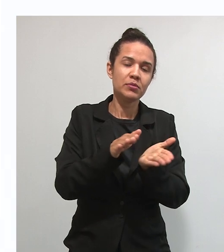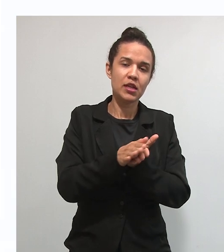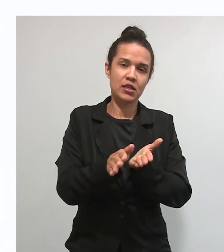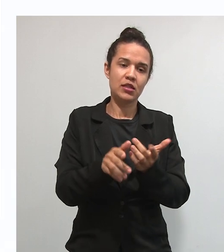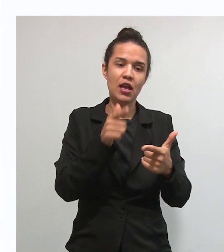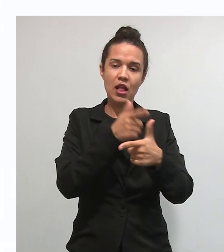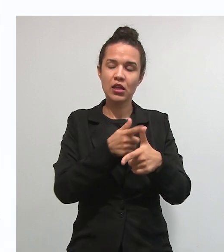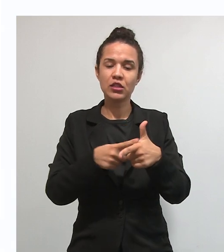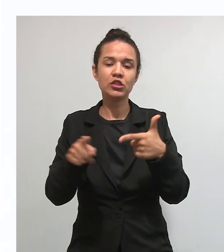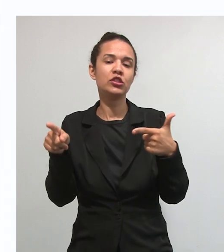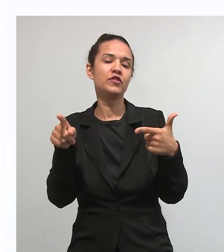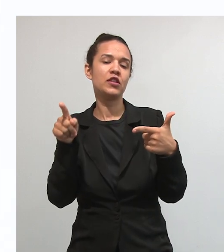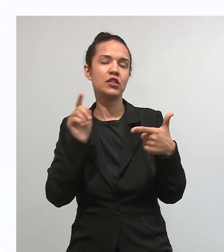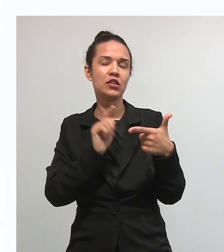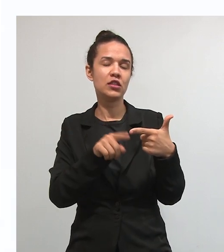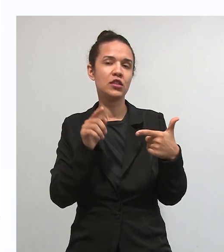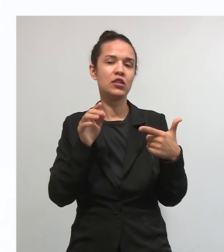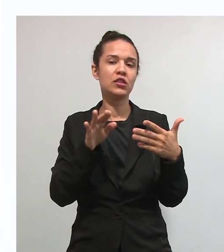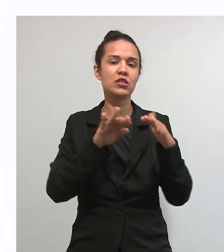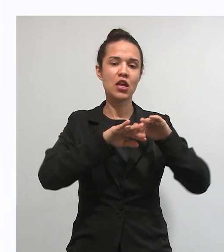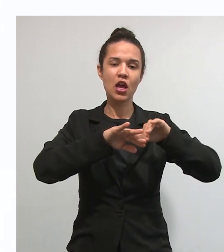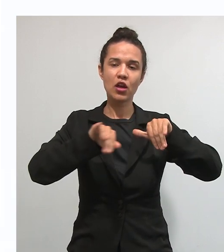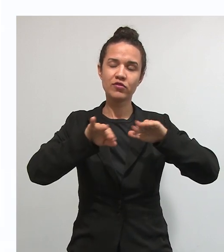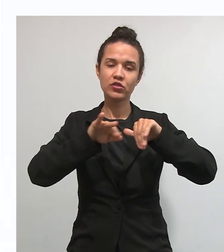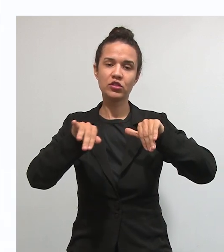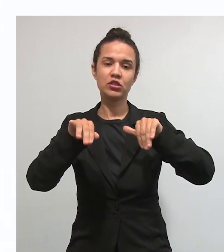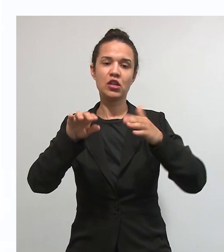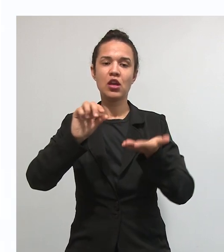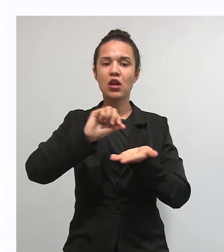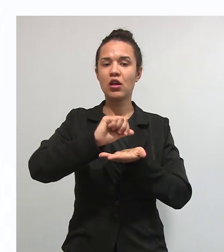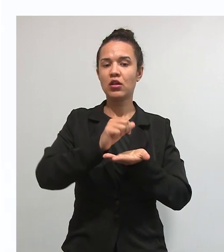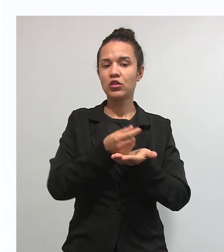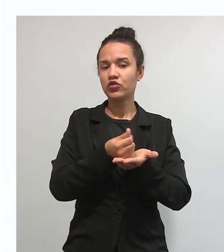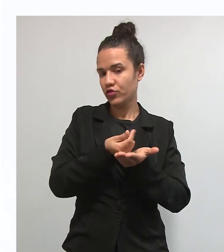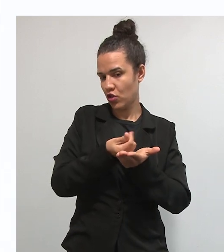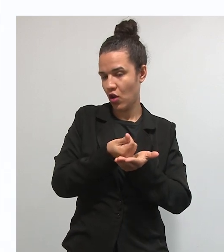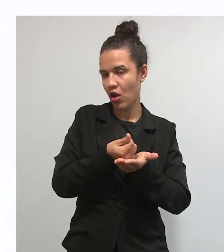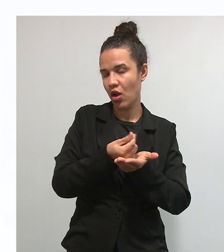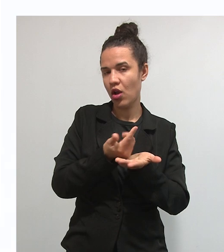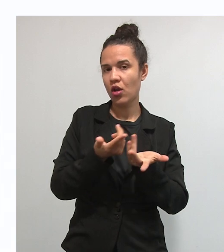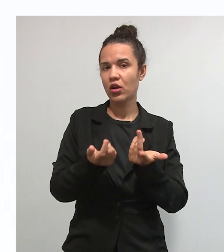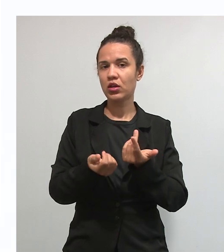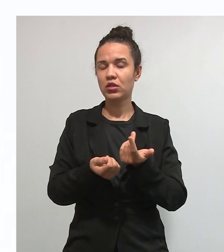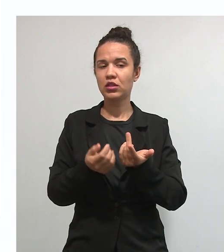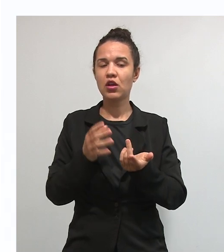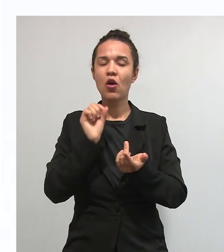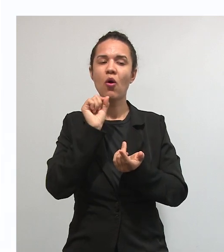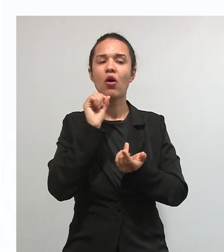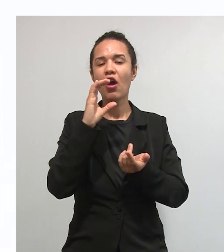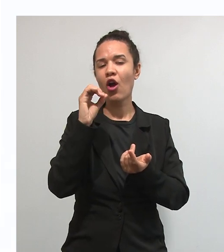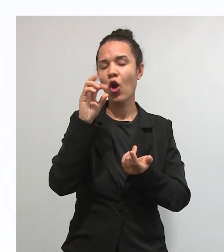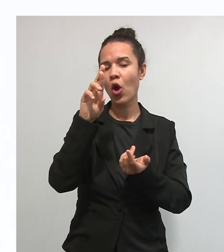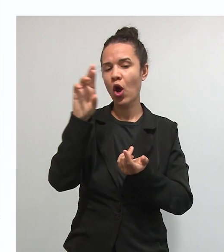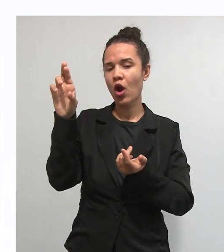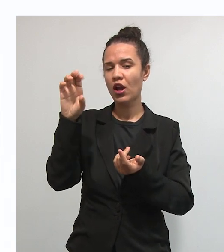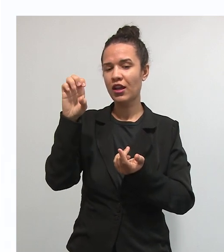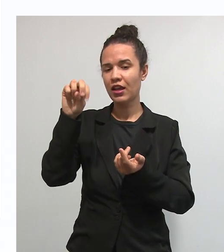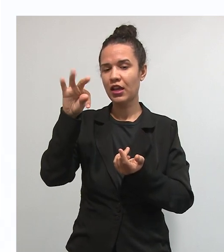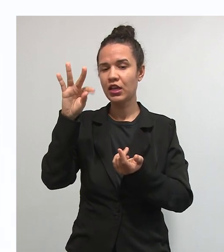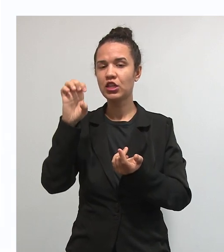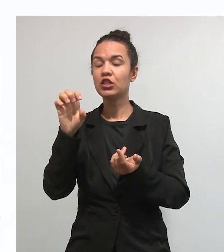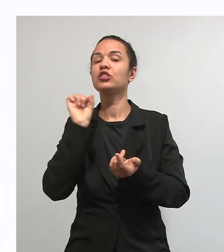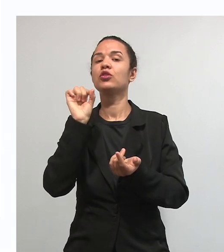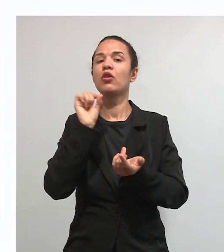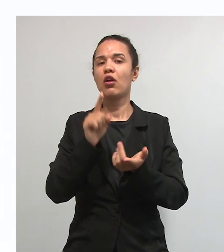é dividido aqui, ó, despesas correntes, despesas de capital, né? Temos aqui, quais seriam as despesas correntes aqui?